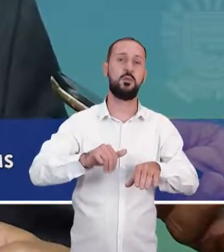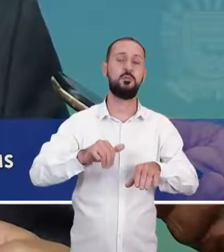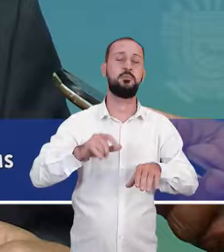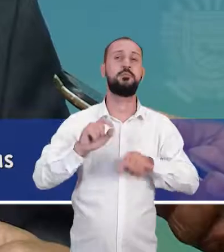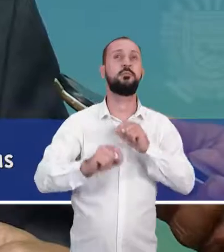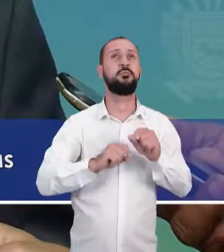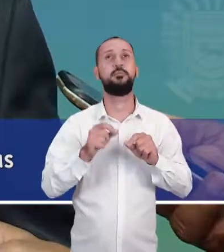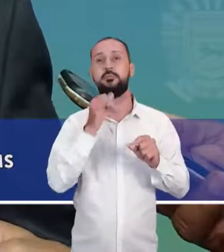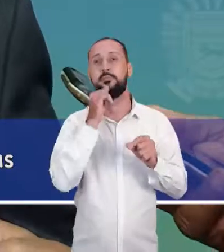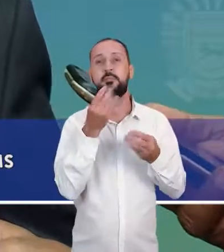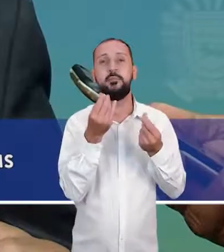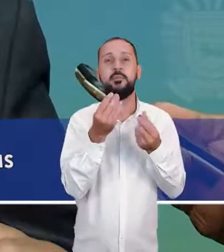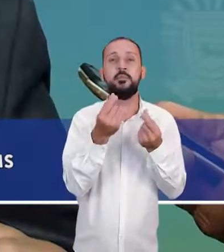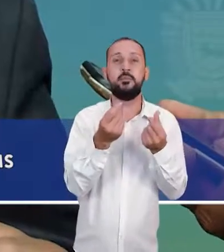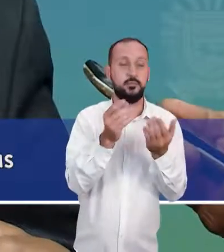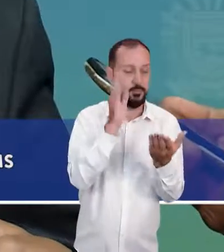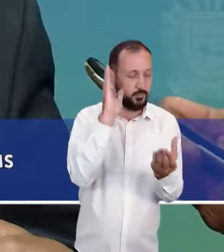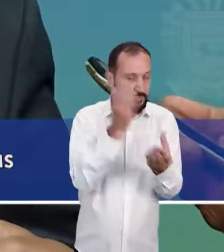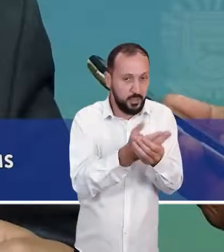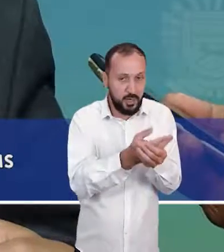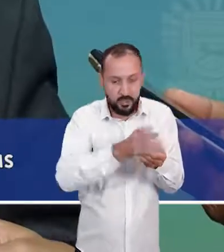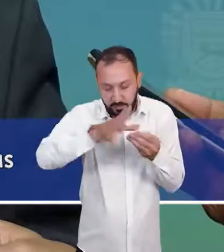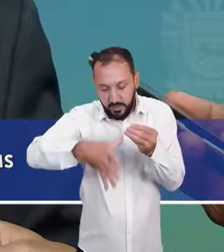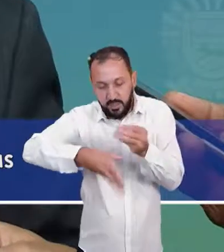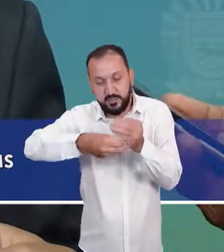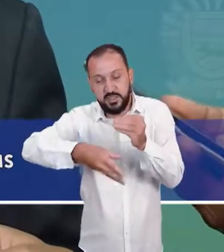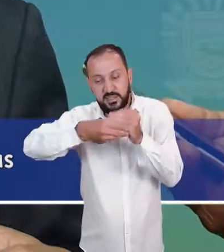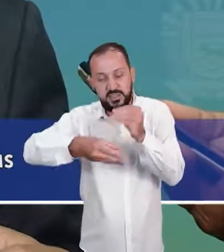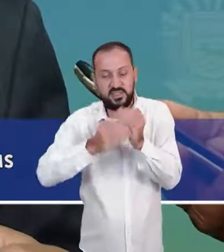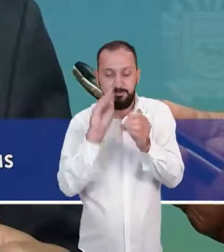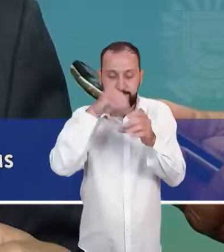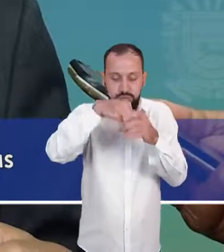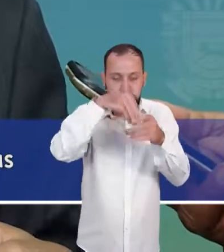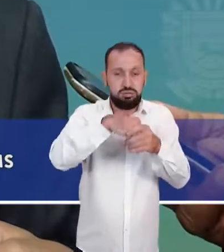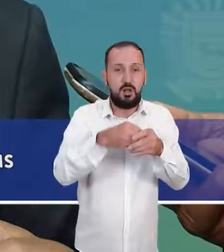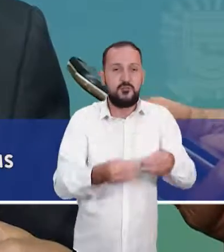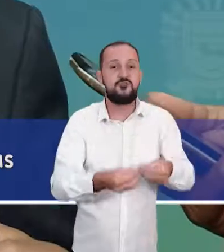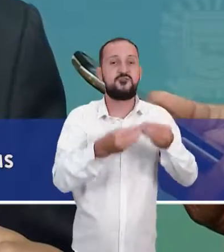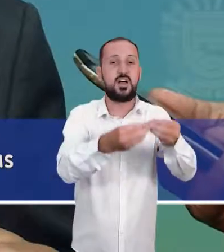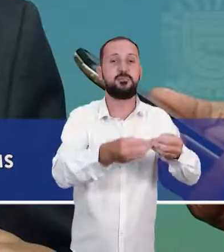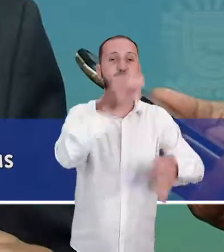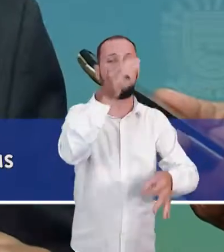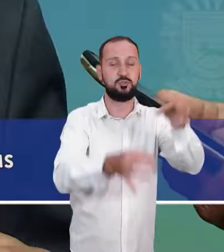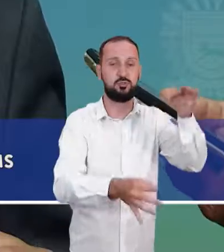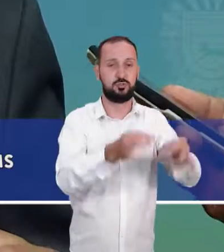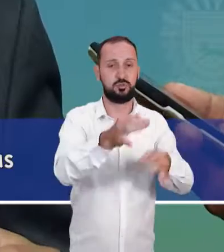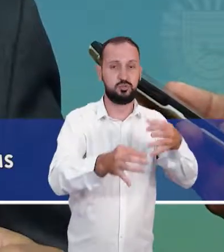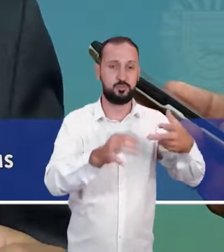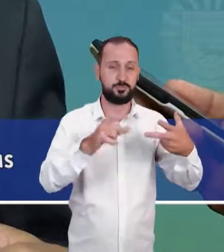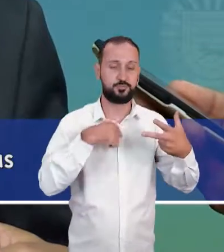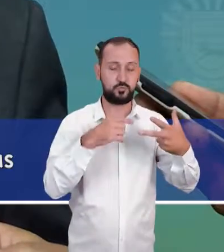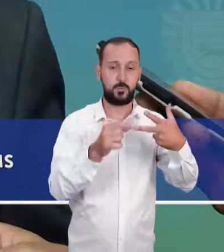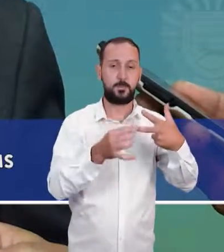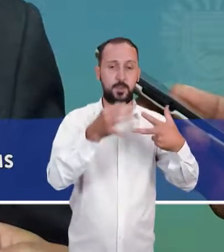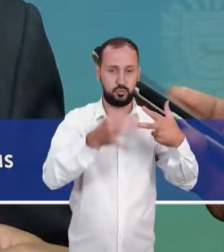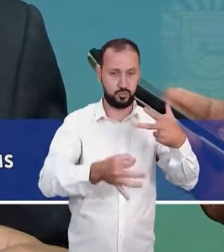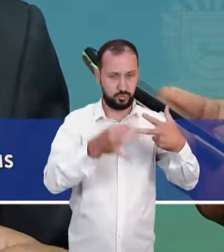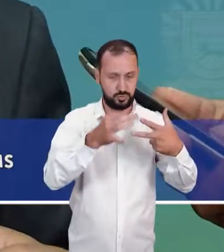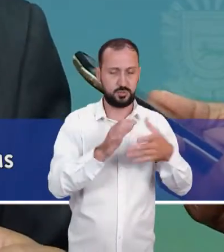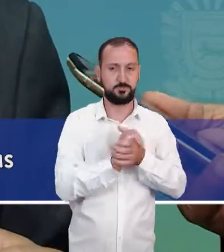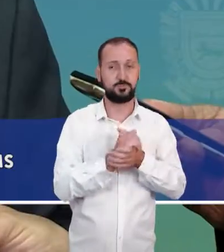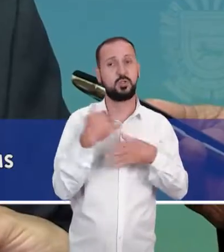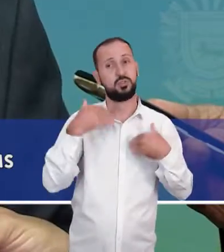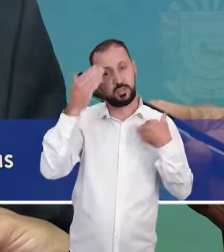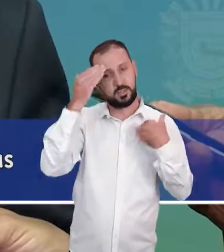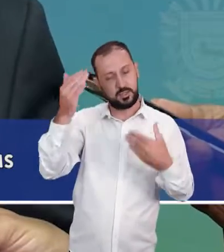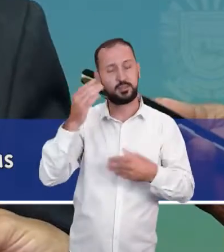escrivão que tudo é inserido no processo e levado ao Poder Judiciário para o andamento da ação